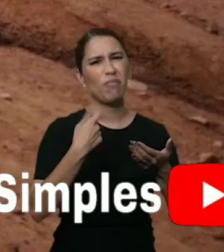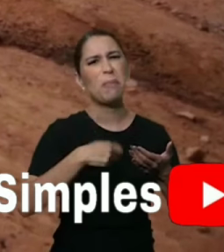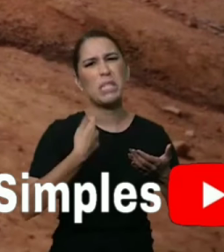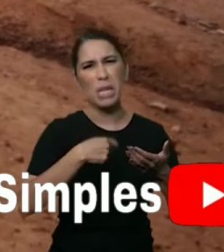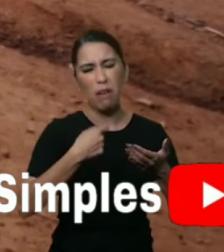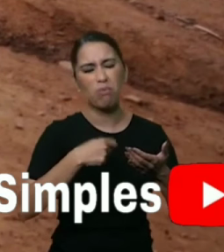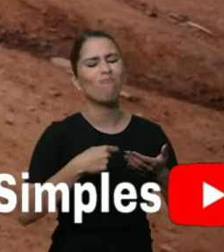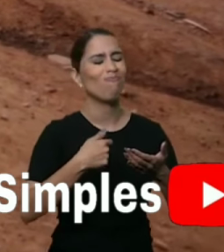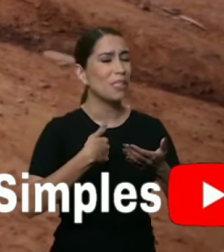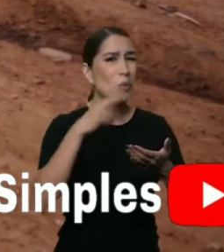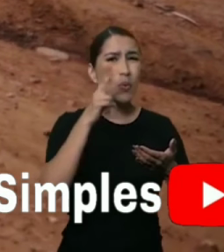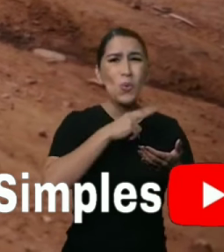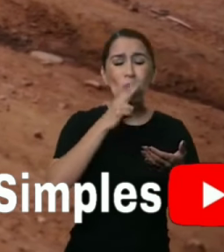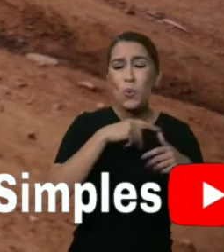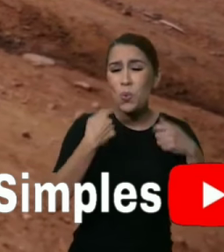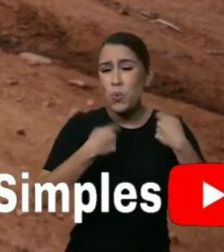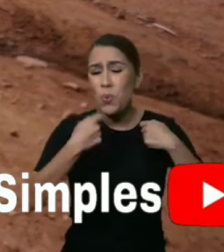verdade.